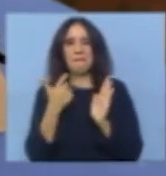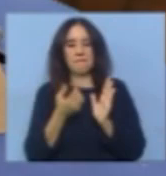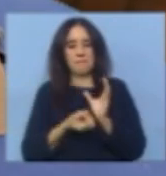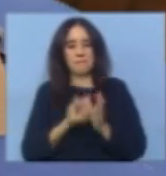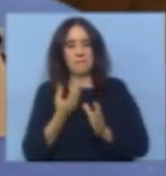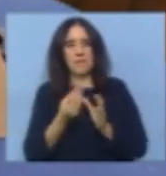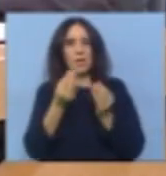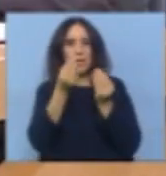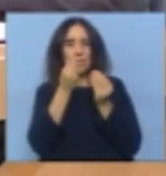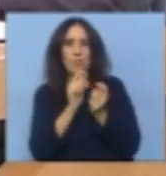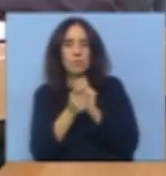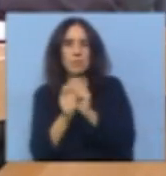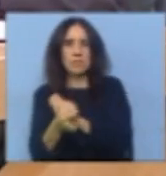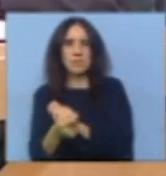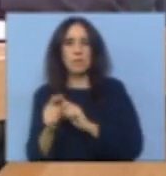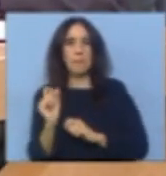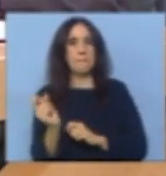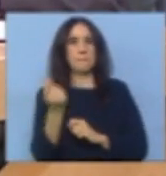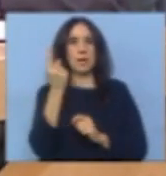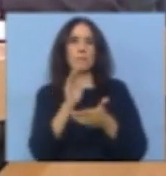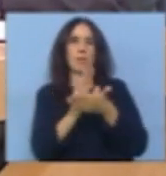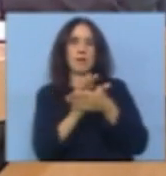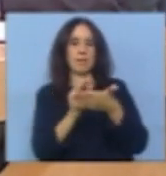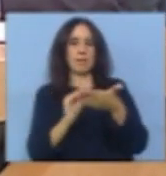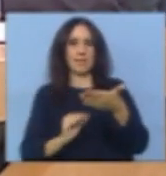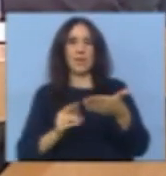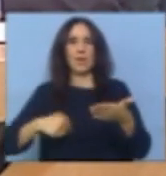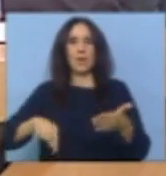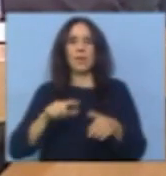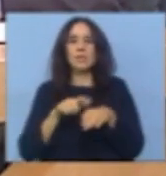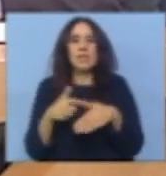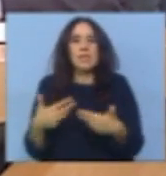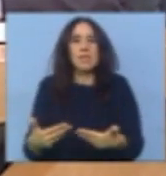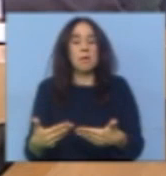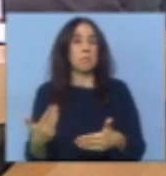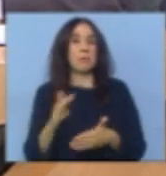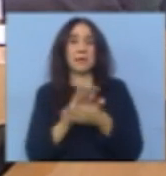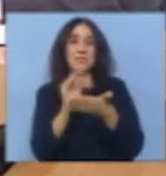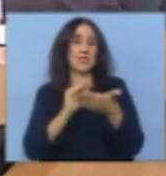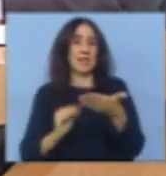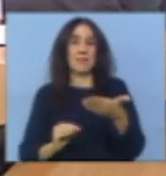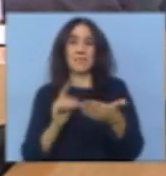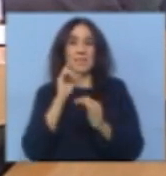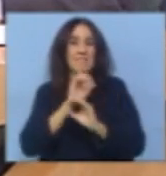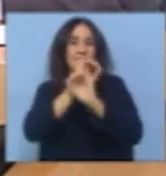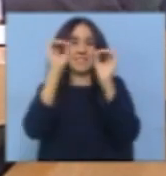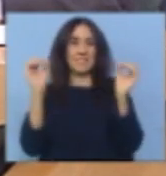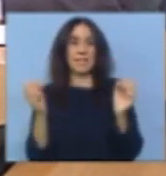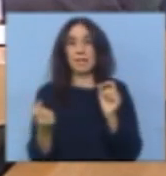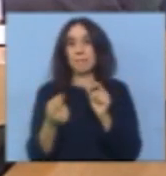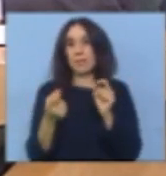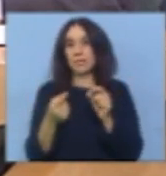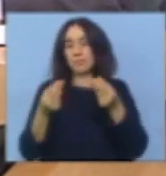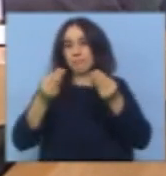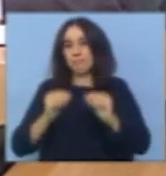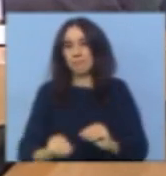em formação, mas o primeiro que aparece é uma carta. E nós que vivemos num tempo onde já não se escreve cartas, escrevemos mails, que às vezes